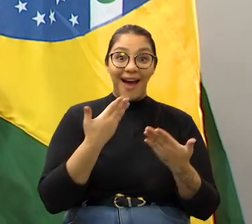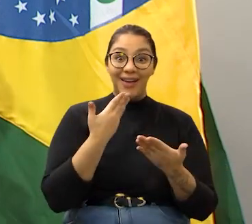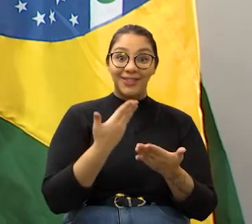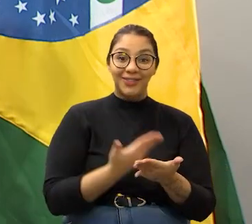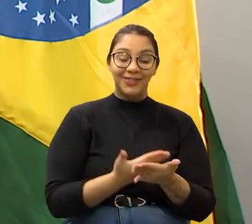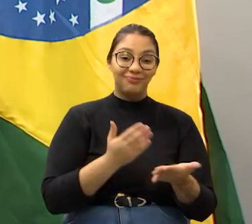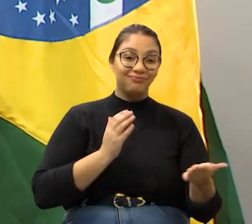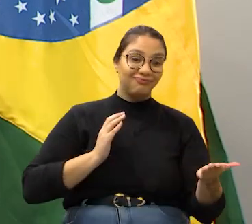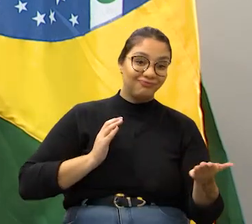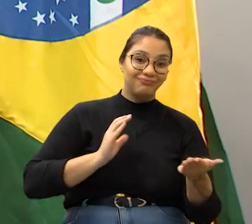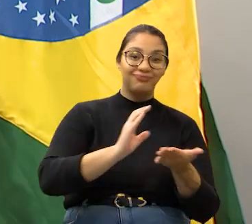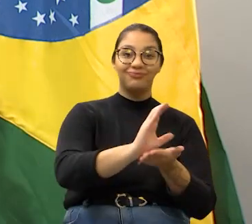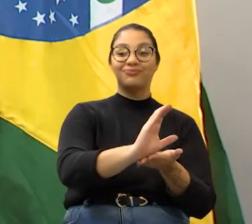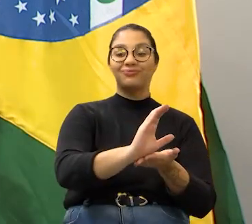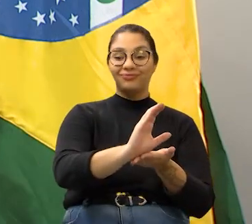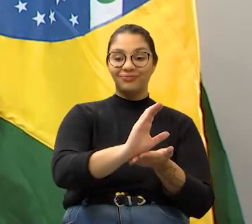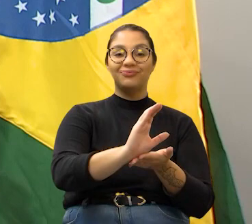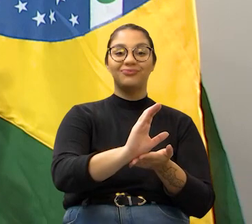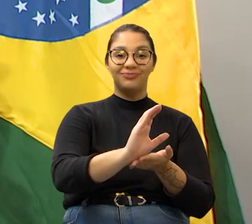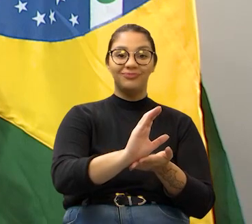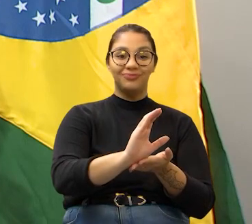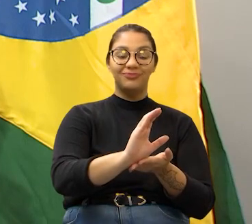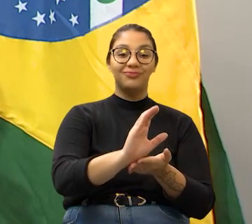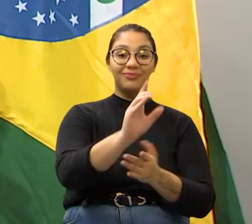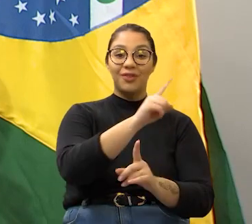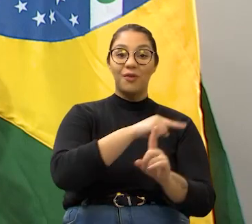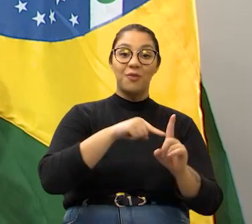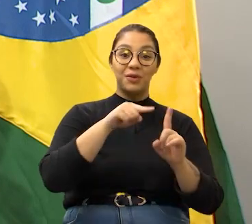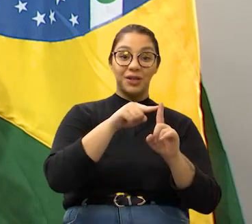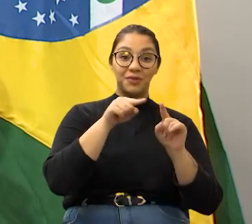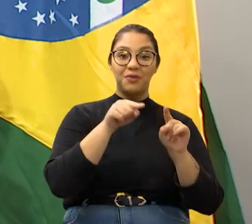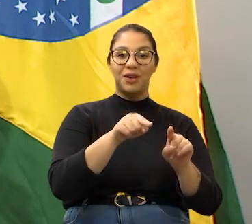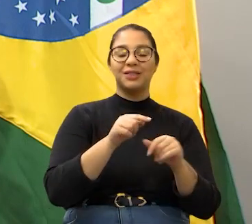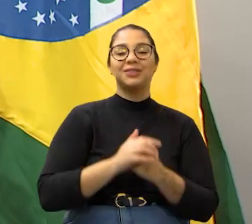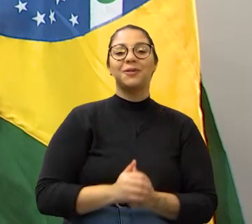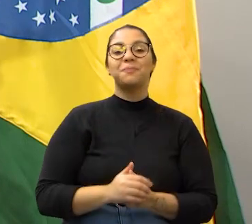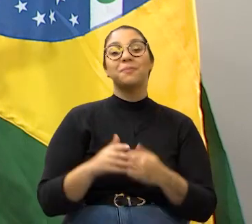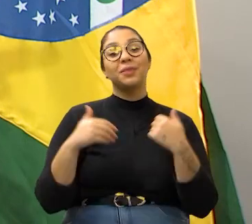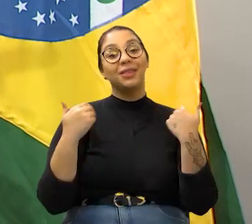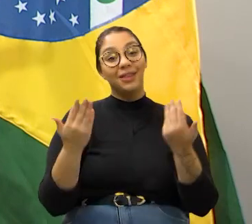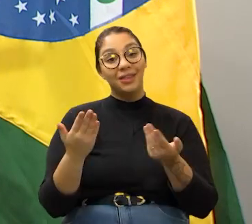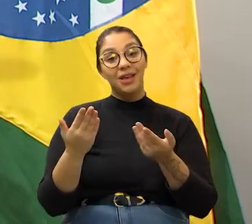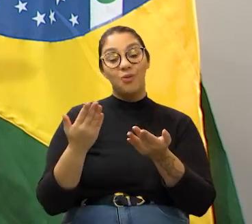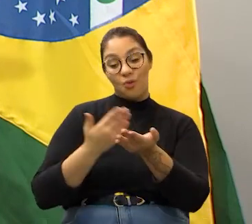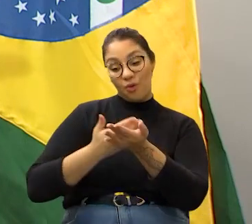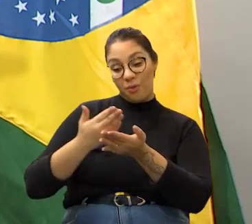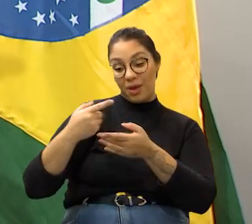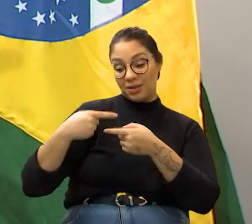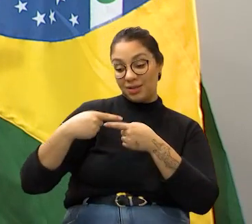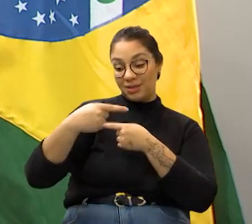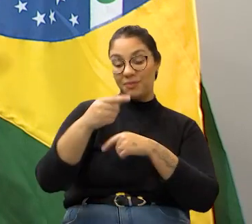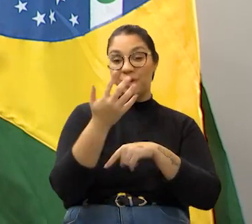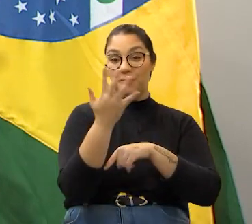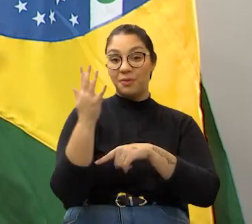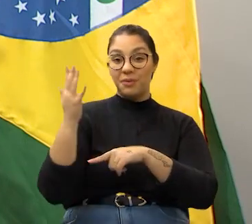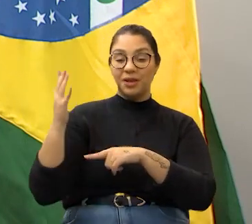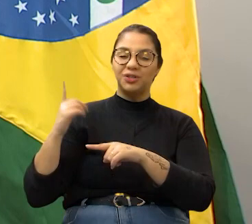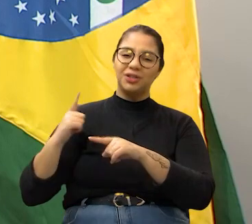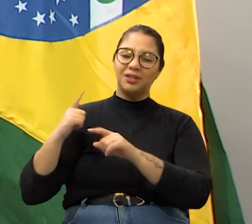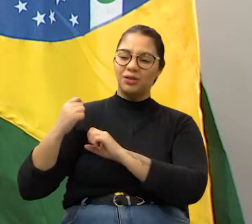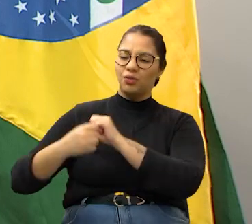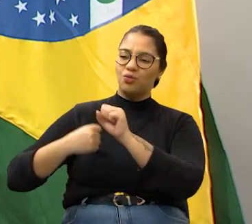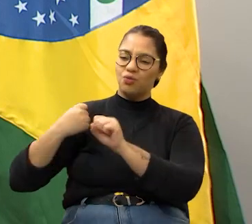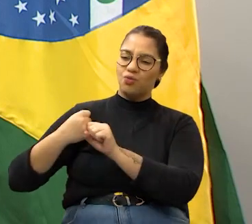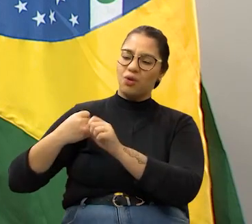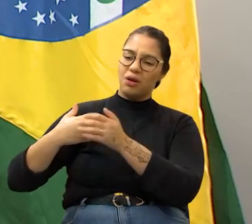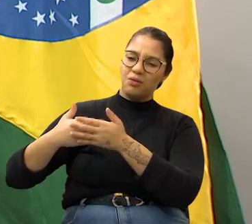o recurso que a gente destinou acabou tendo essa finalidade. Então, começa na Semana do Meio Ambiente e se estende ao longo